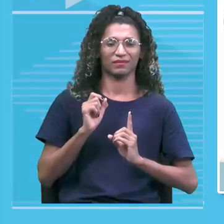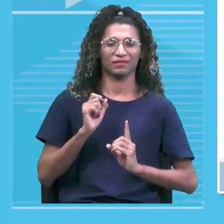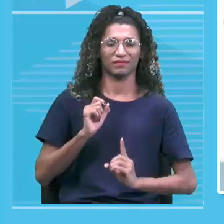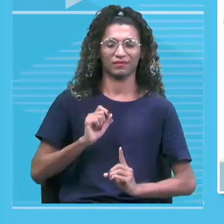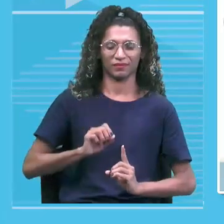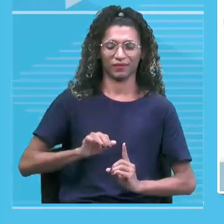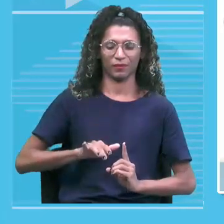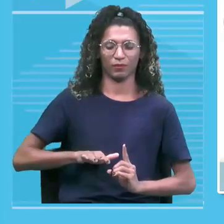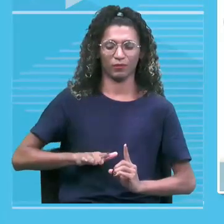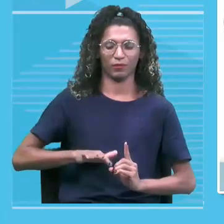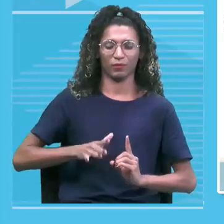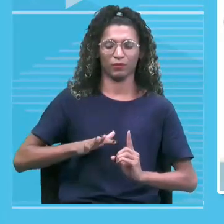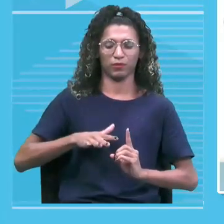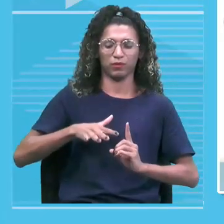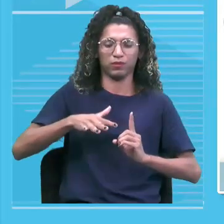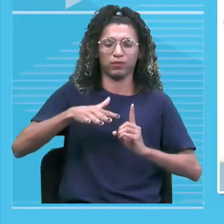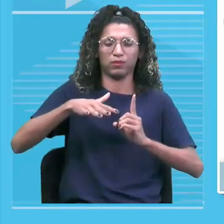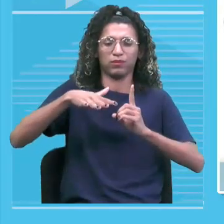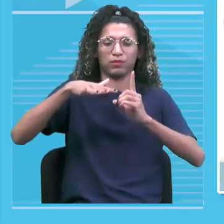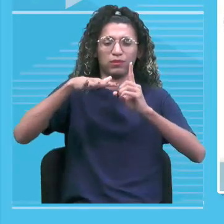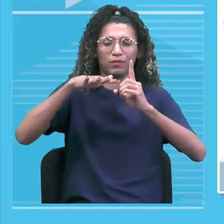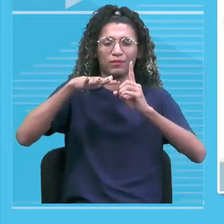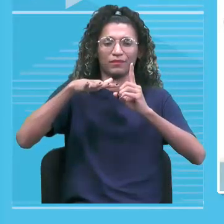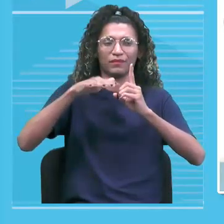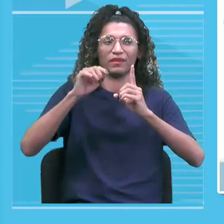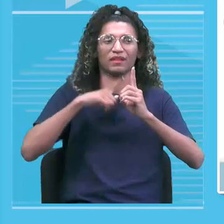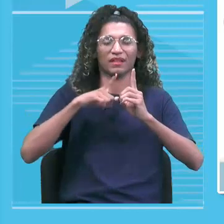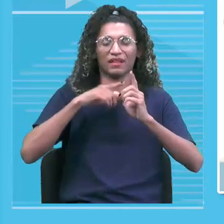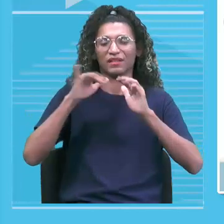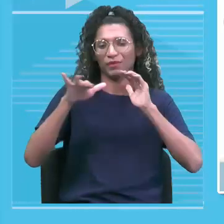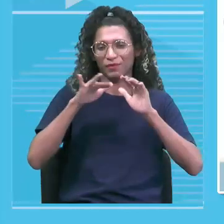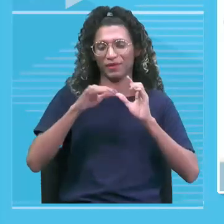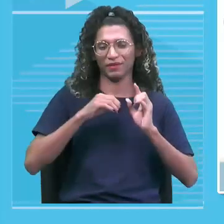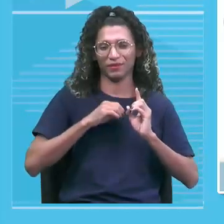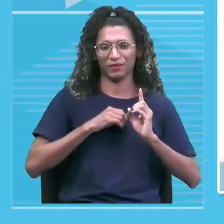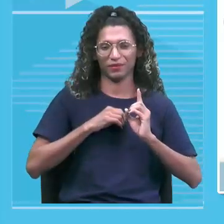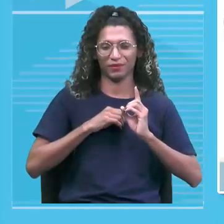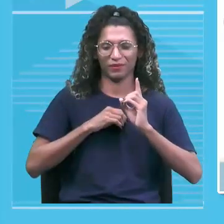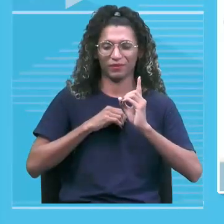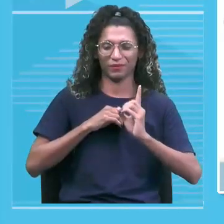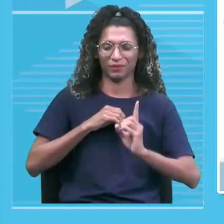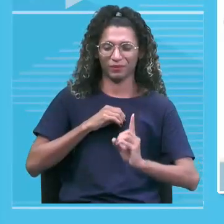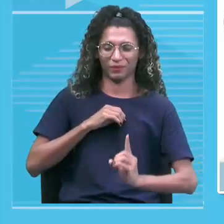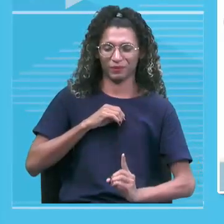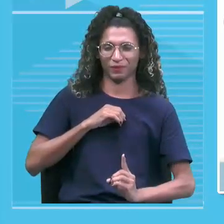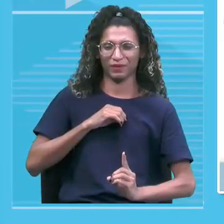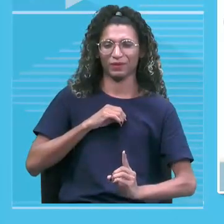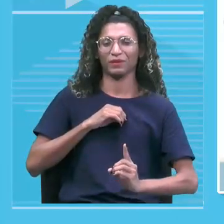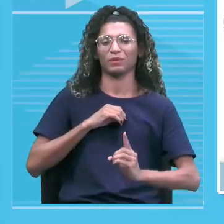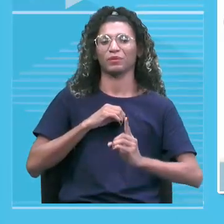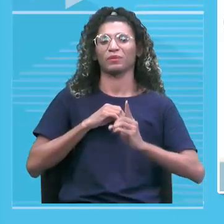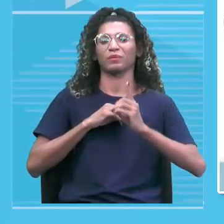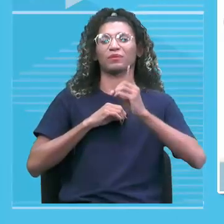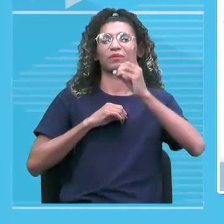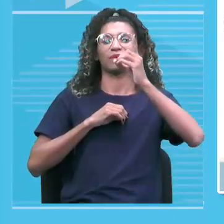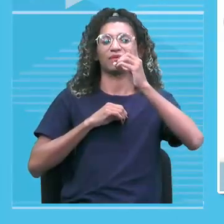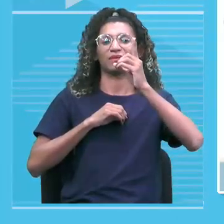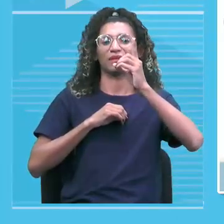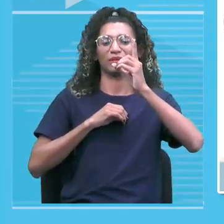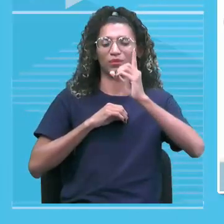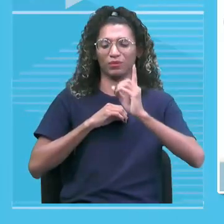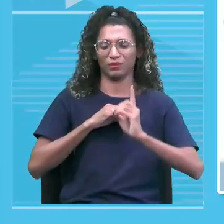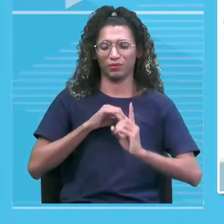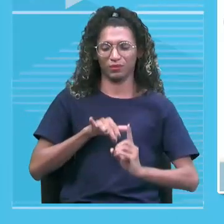de novo Então você fica nesse movimento Vai para baixo volta para cima